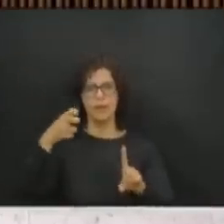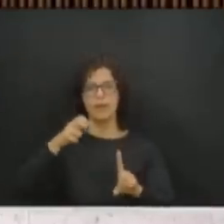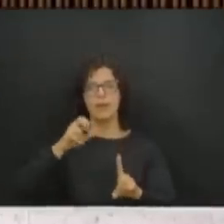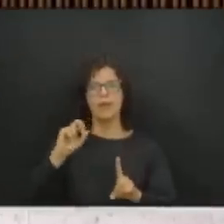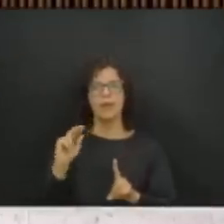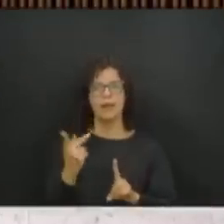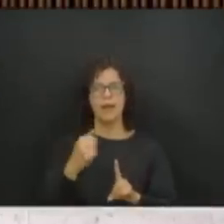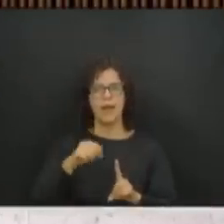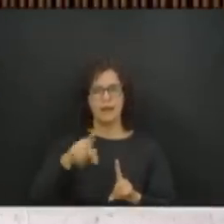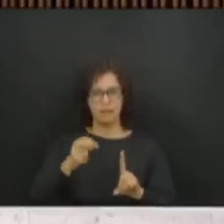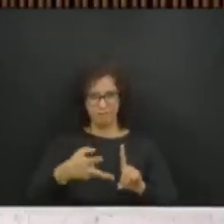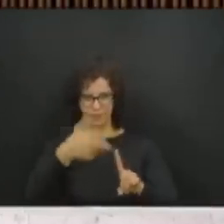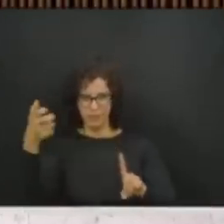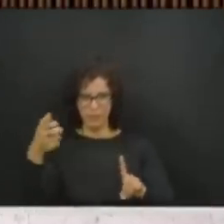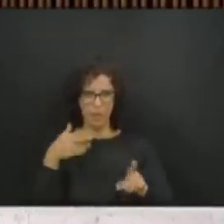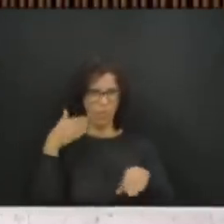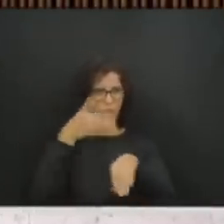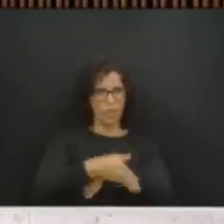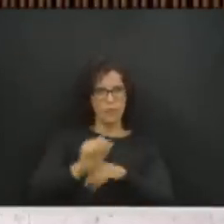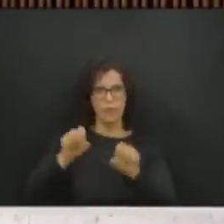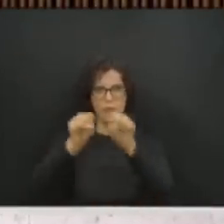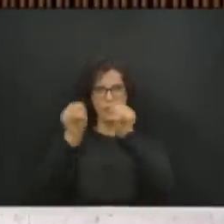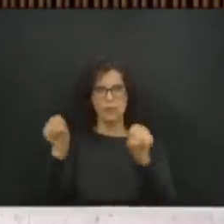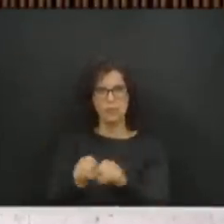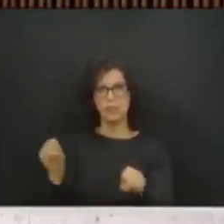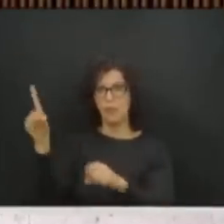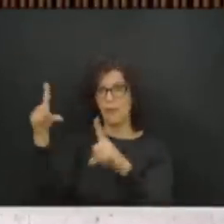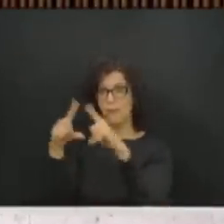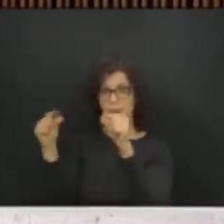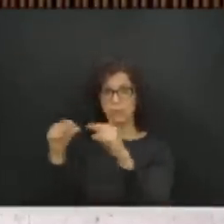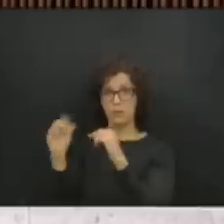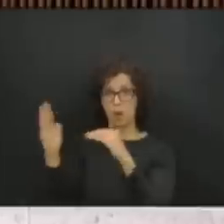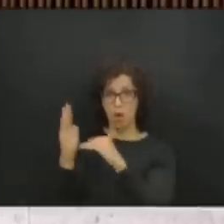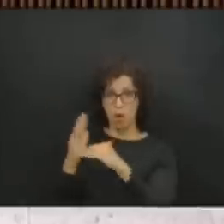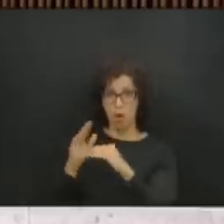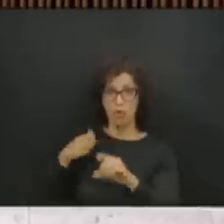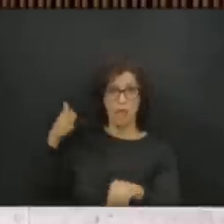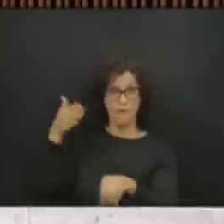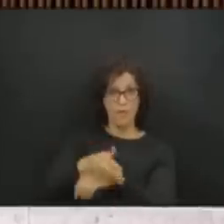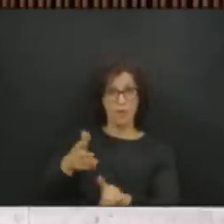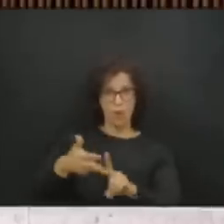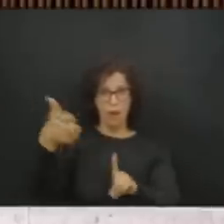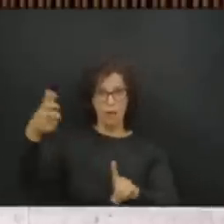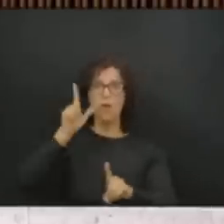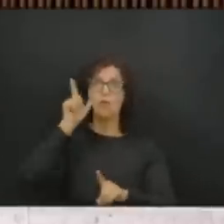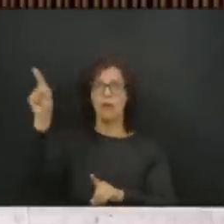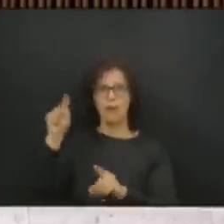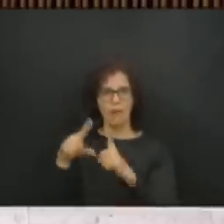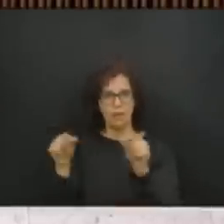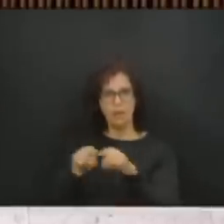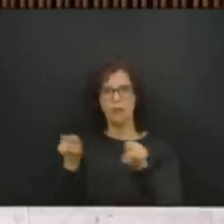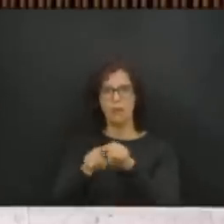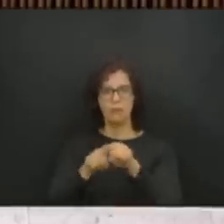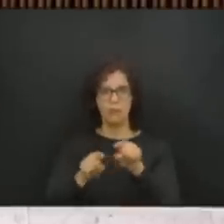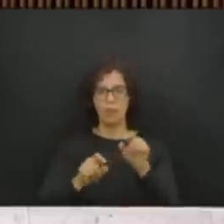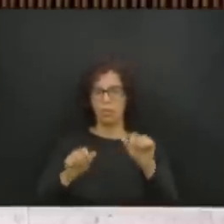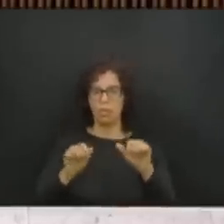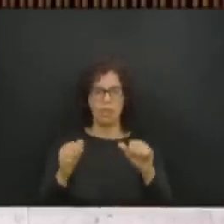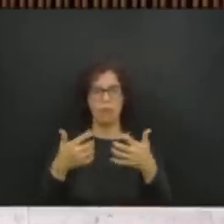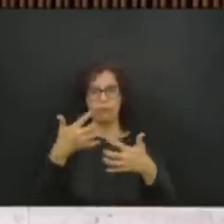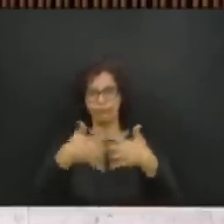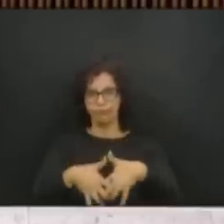Tribunal de Contas Deputado Homero houve um ataque hacker no sistema do congresso nacional as Deputado Homero ontem. Ou e